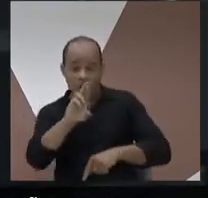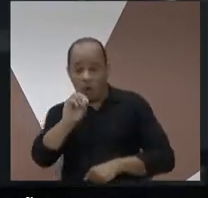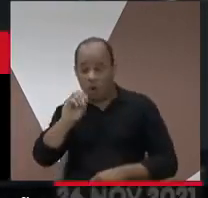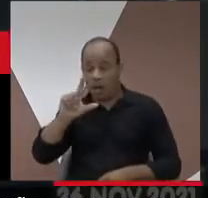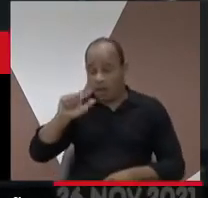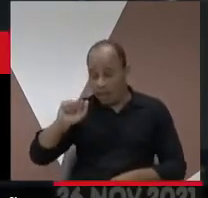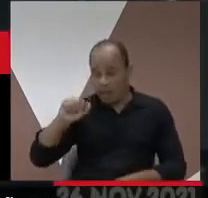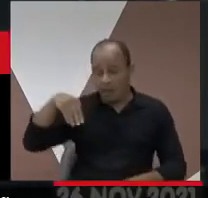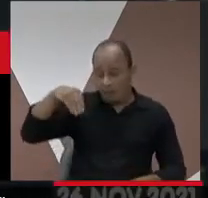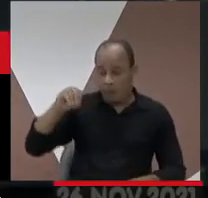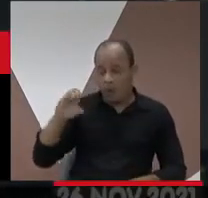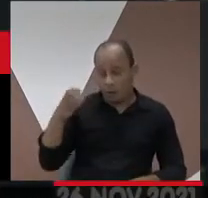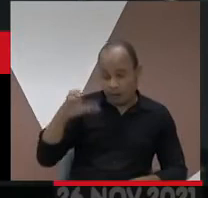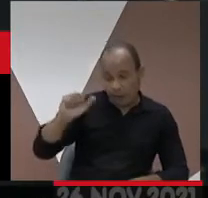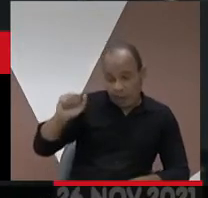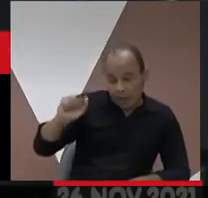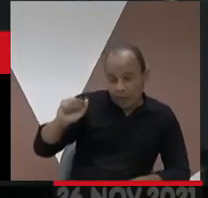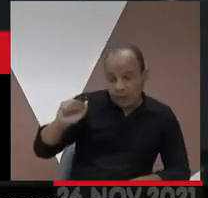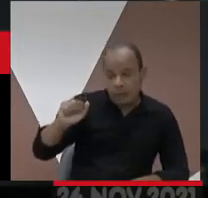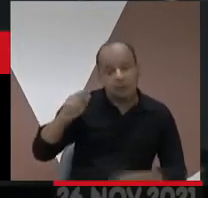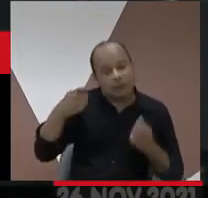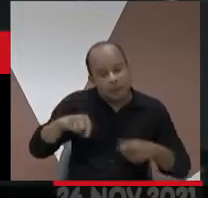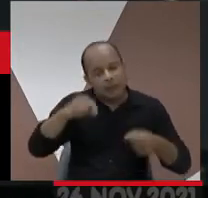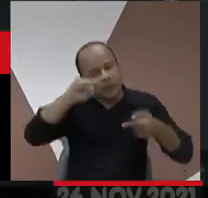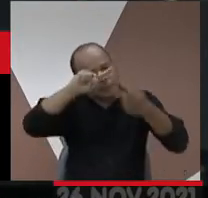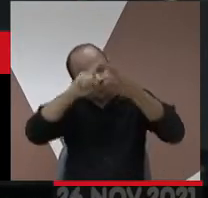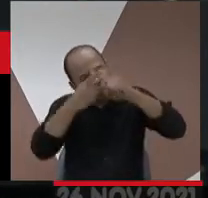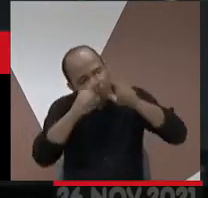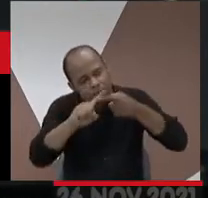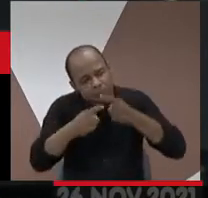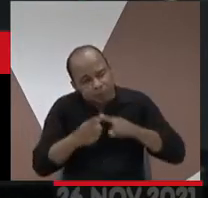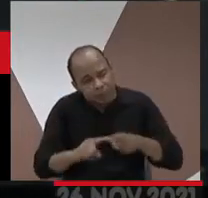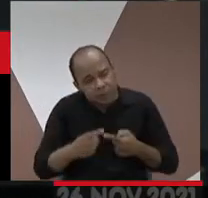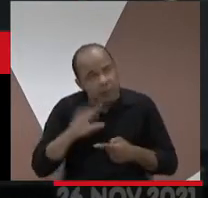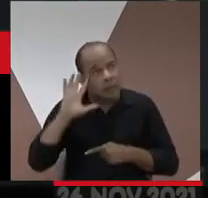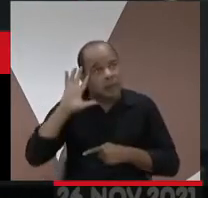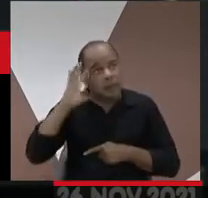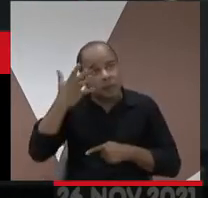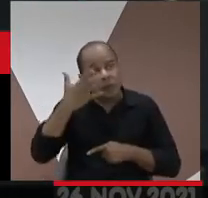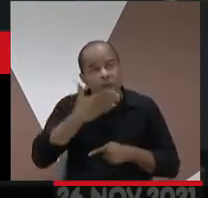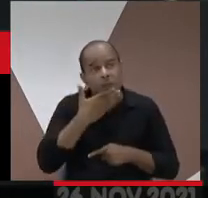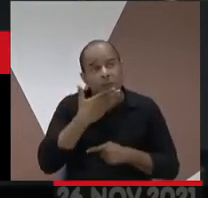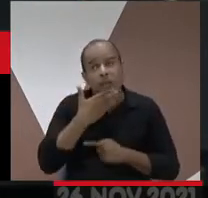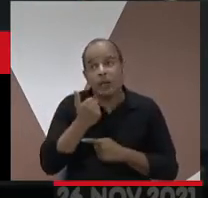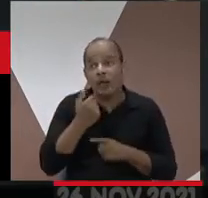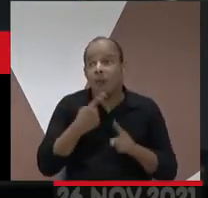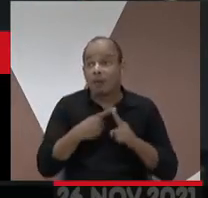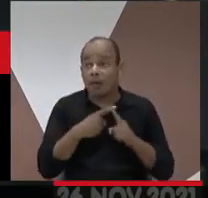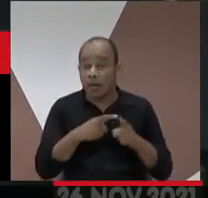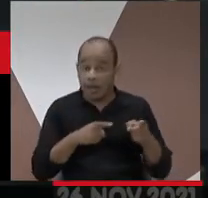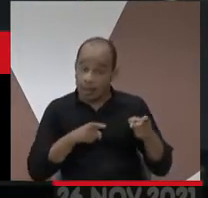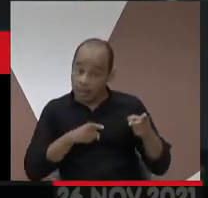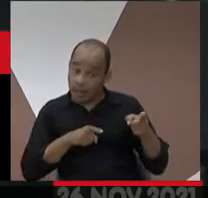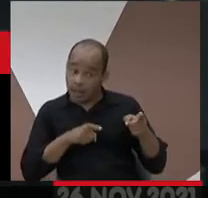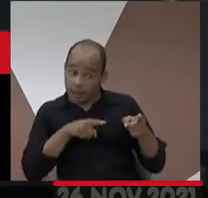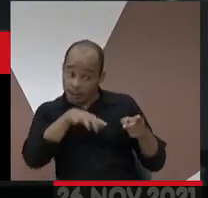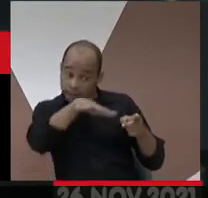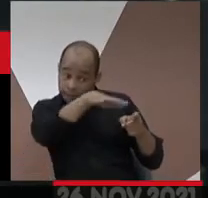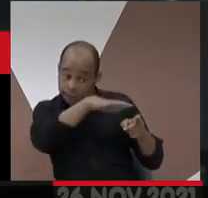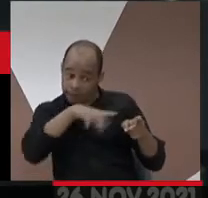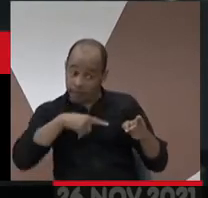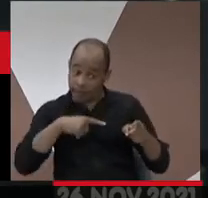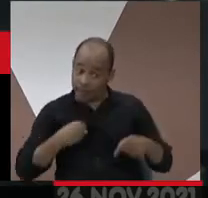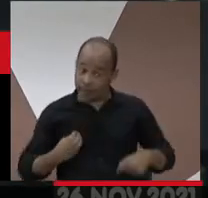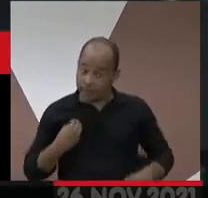capacidade de discutir isso e encontrar um meio termo. Porque seres vivos, o principal ser vivo é